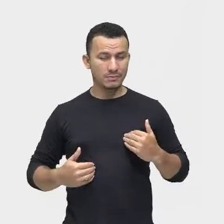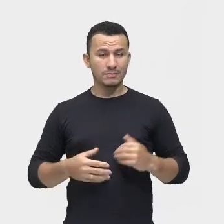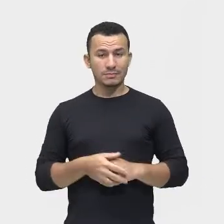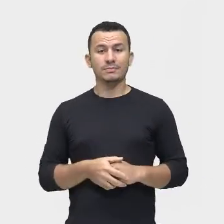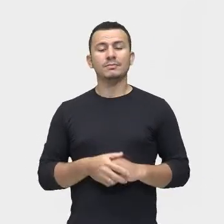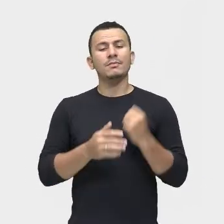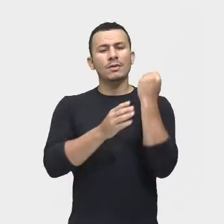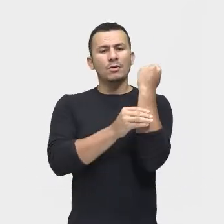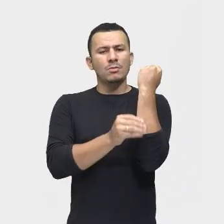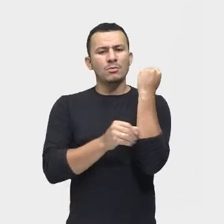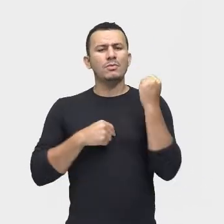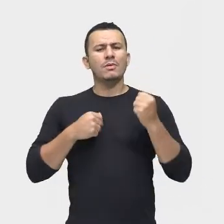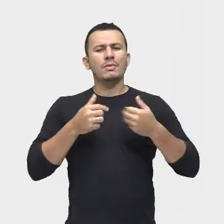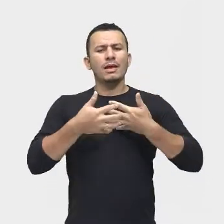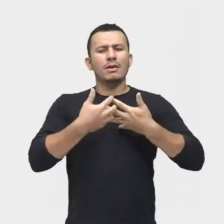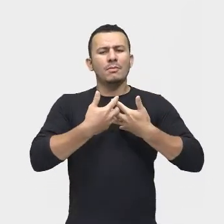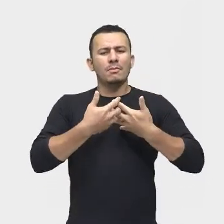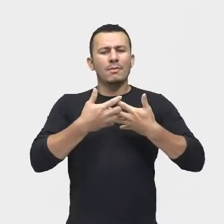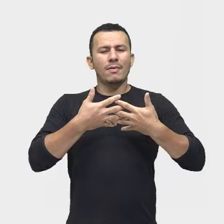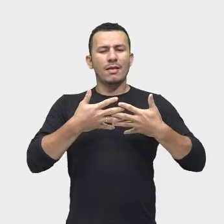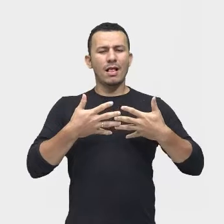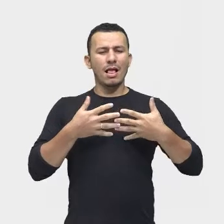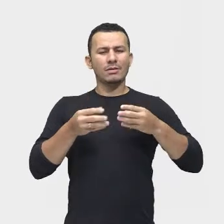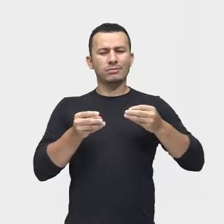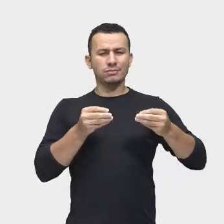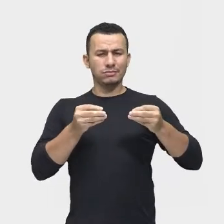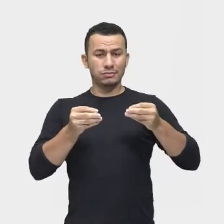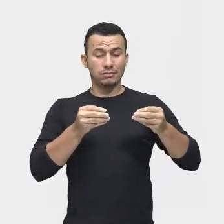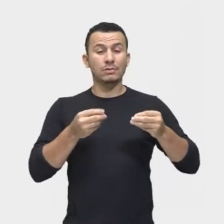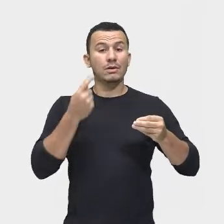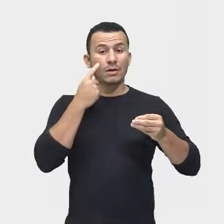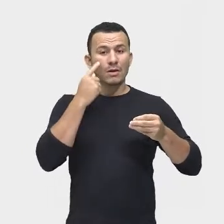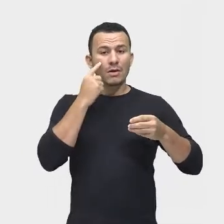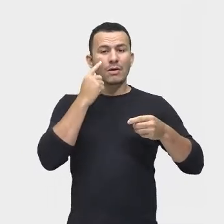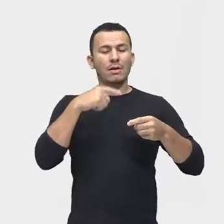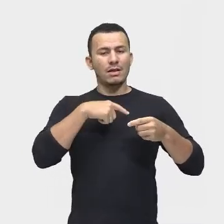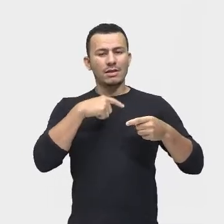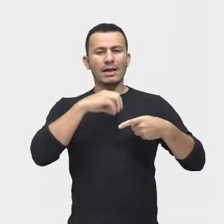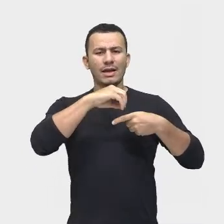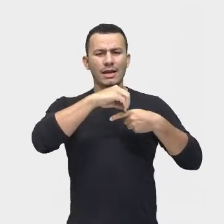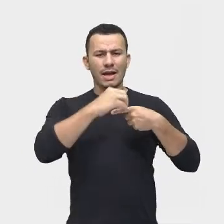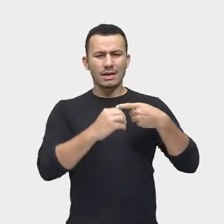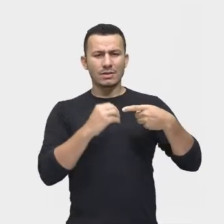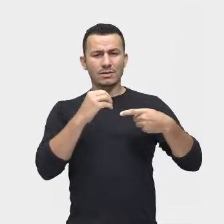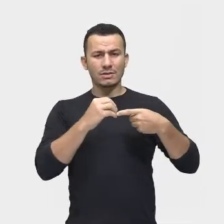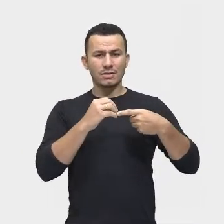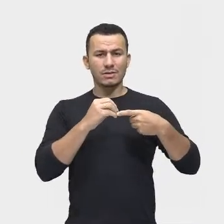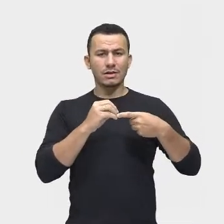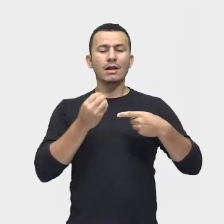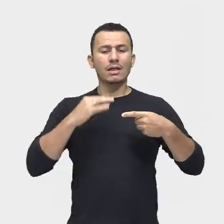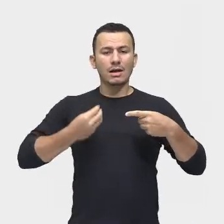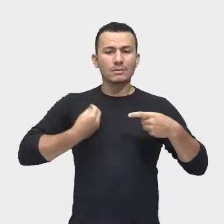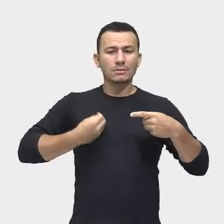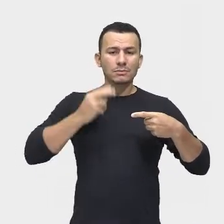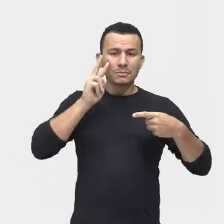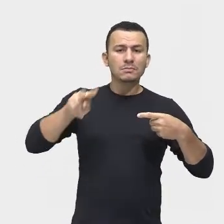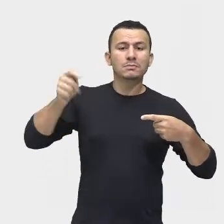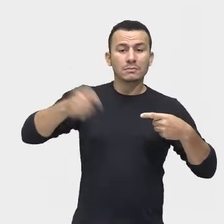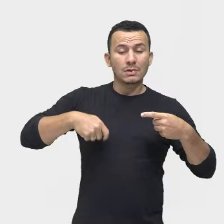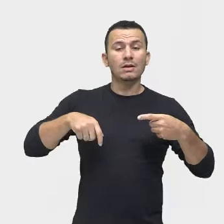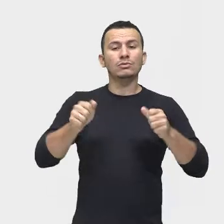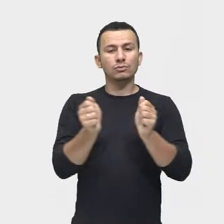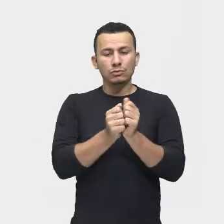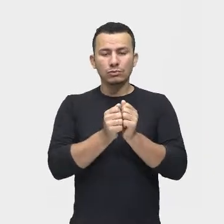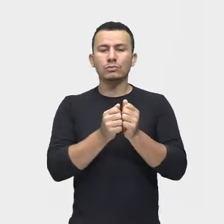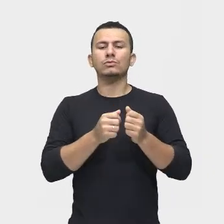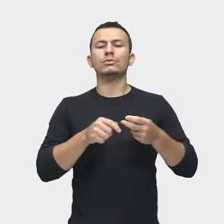músculo está relaxado, observem aqui, ó, como a actina está disposta e a miosina. Quando o